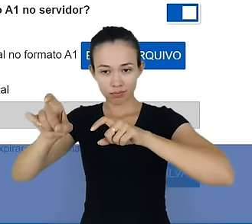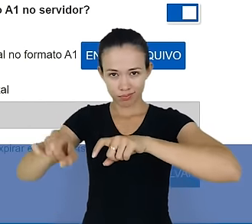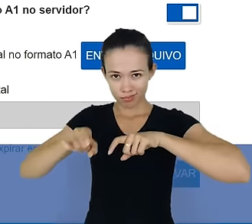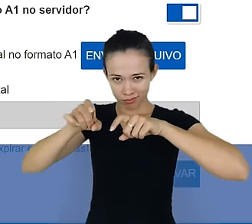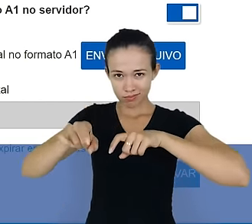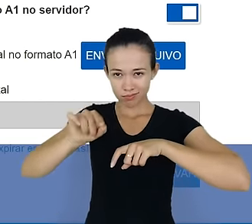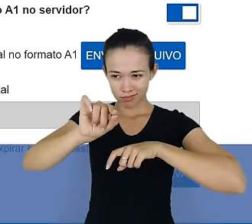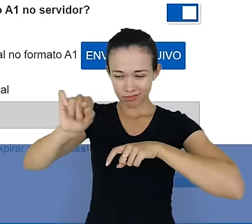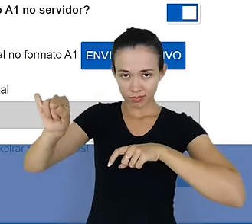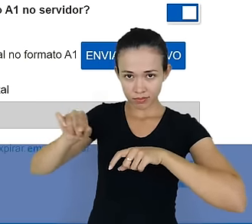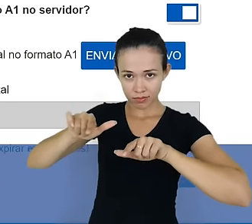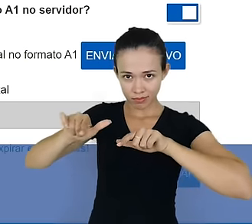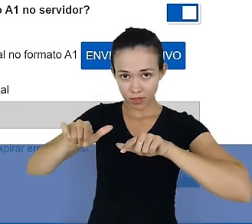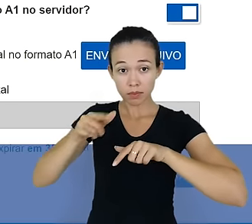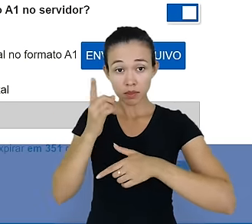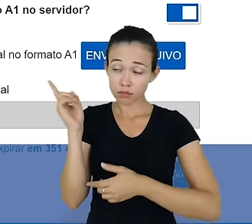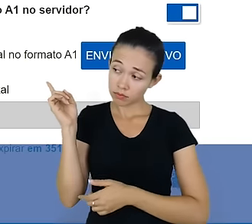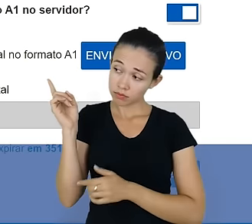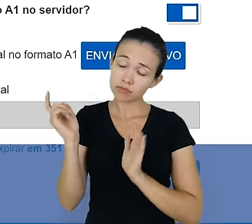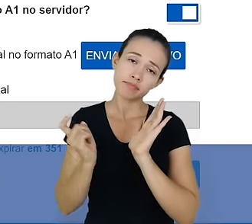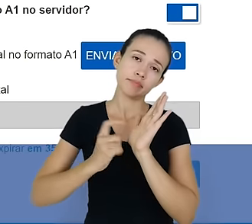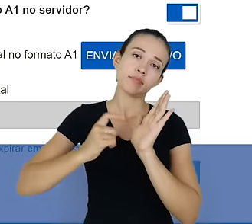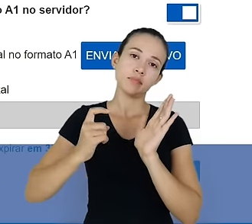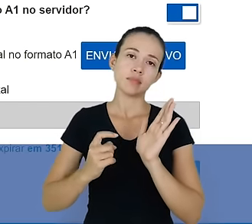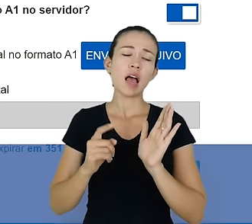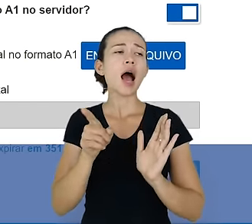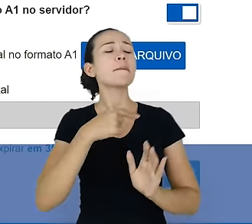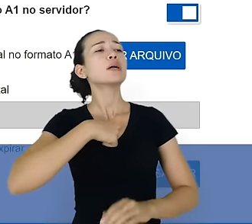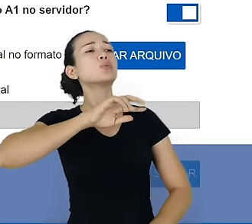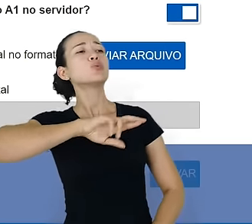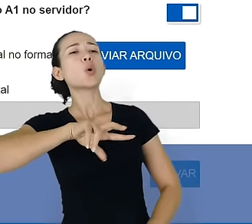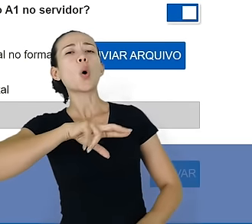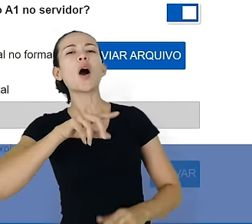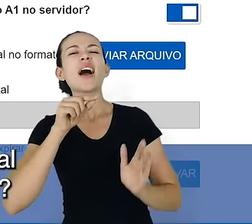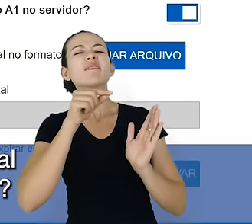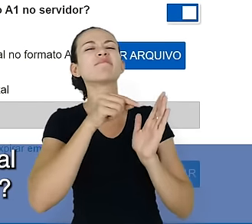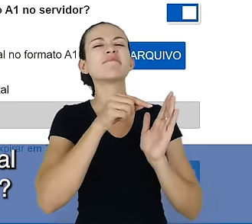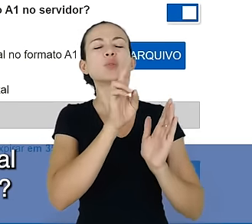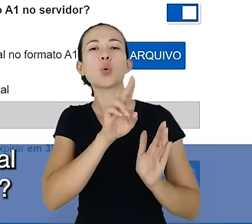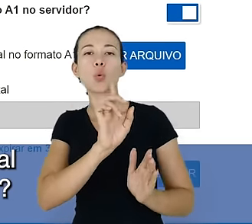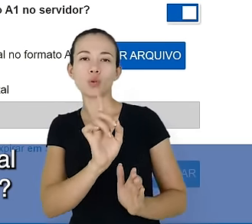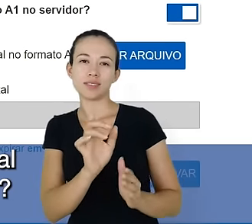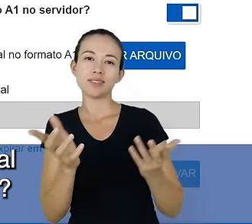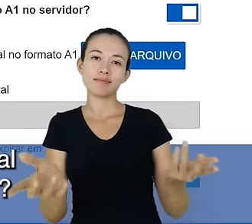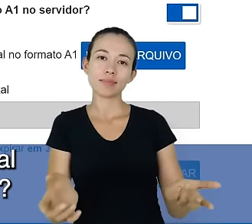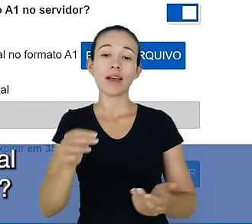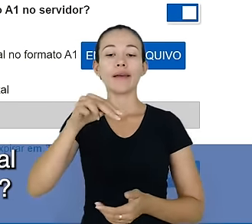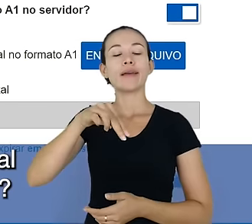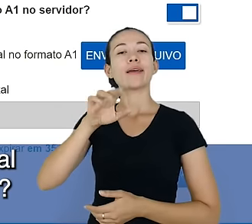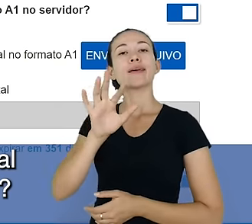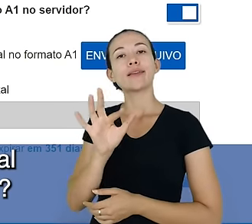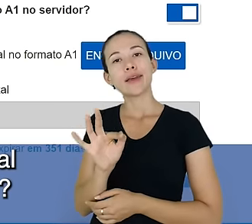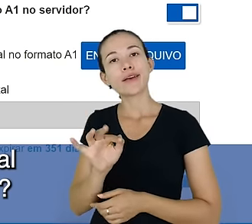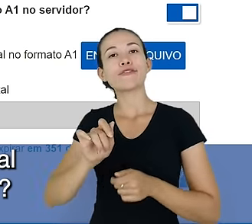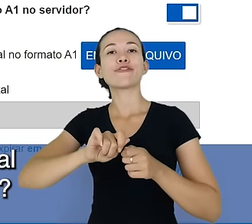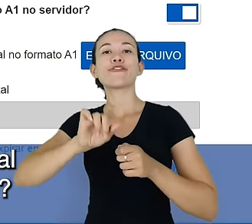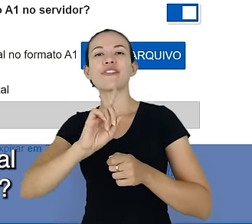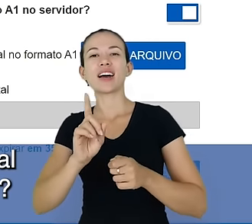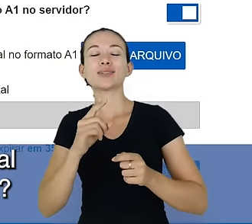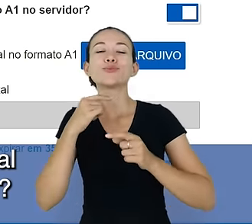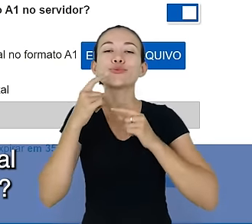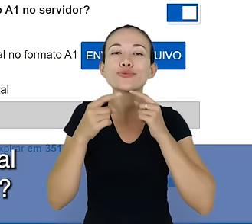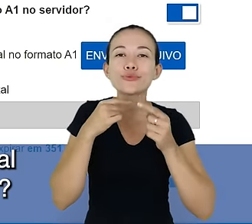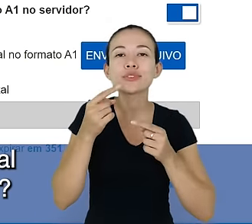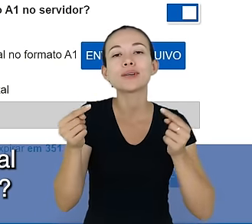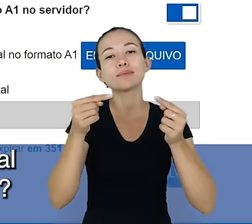uso desse e pronto porque eu já vi o cliente falar pô mas eu não sou e deixou de usar e ficou parado sem emitir a nota fiscal dele com dúvida